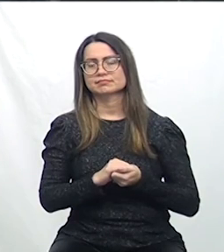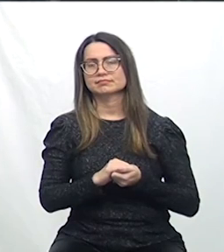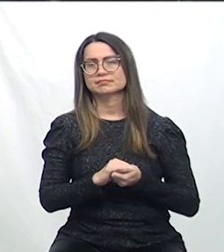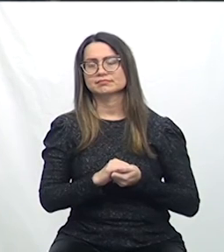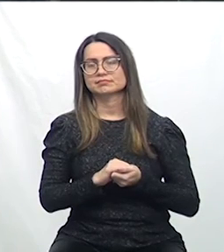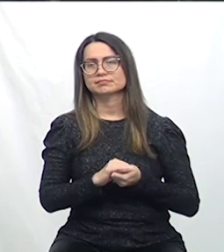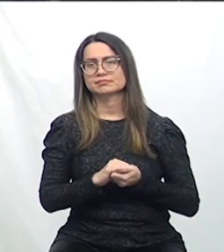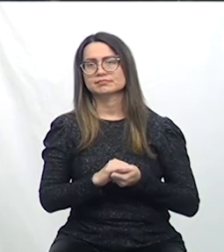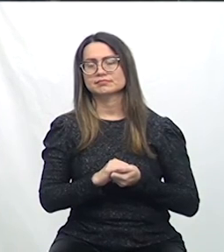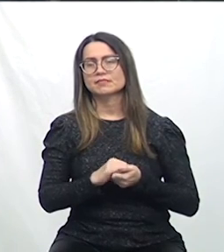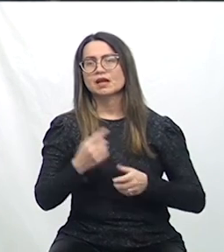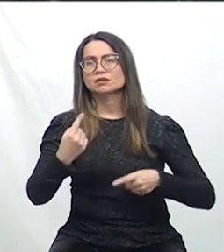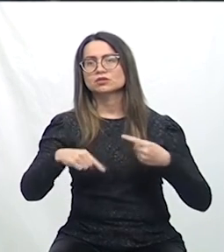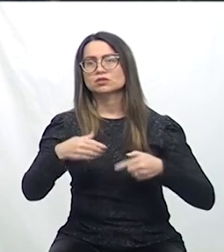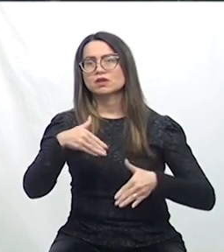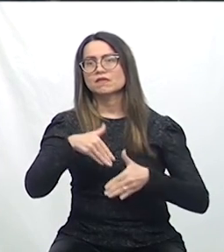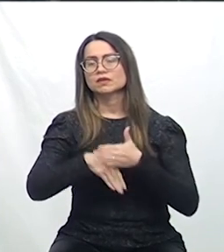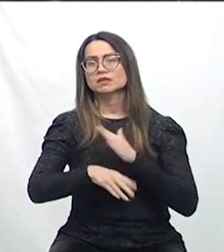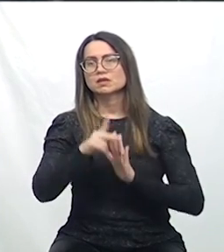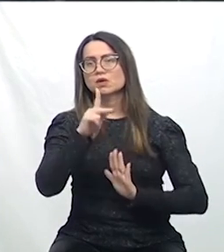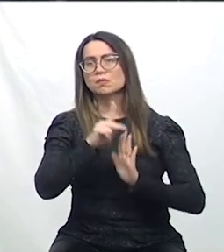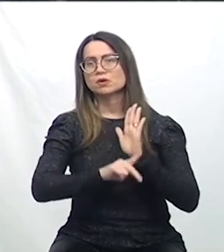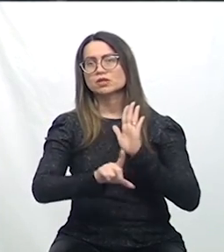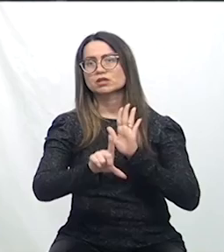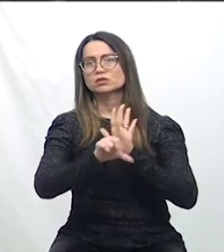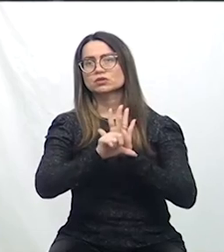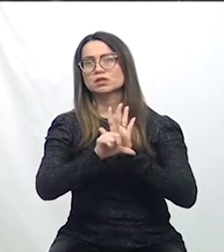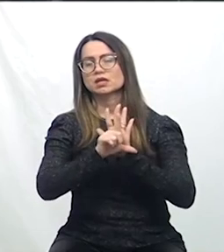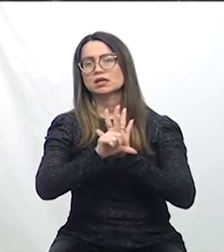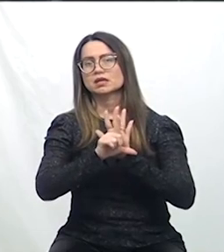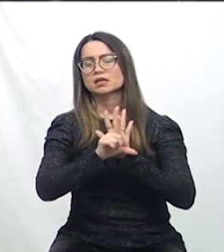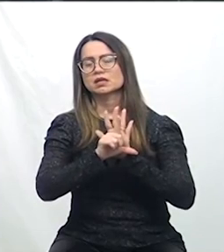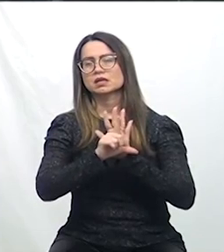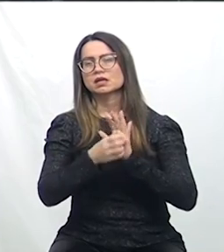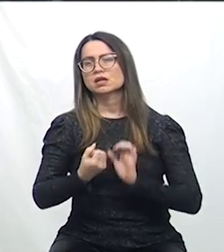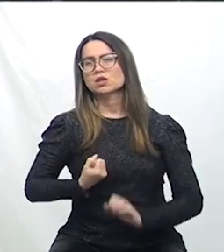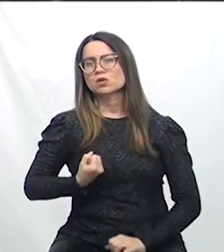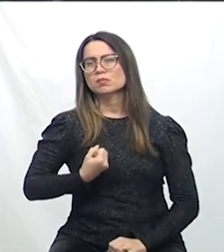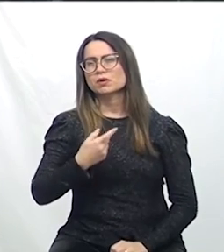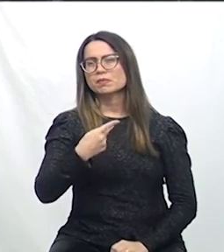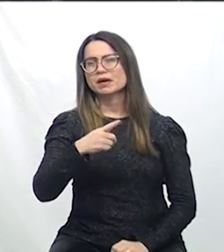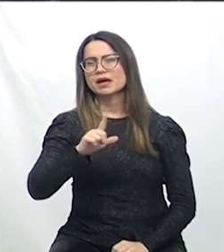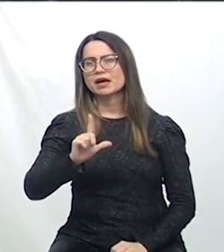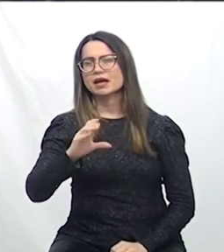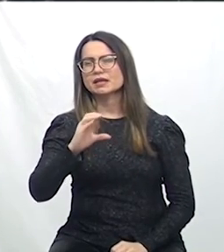Em única discussão e votação, o projeto de lei do Poder Legislativo número